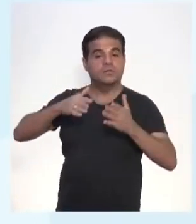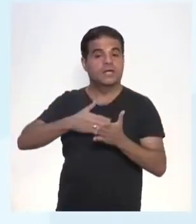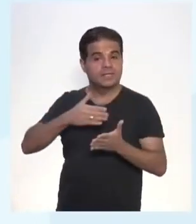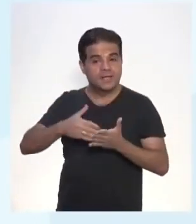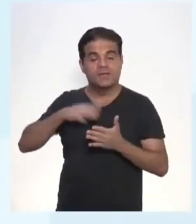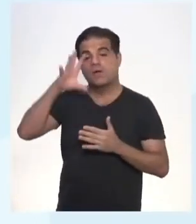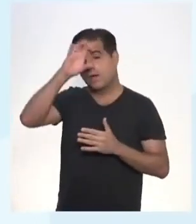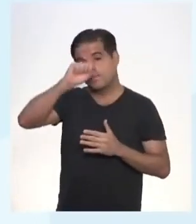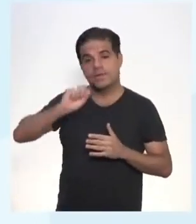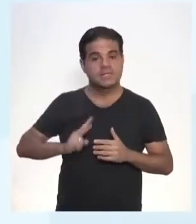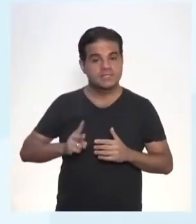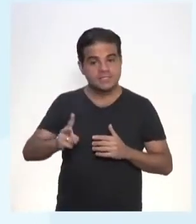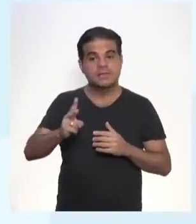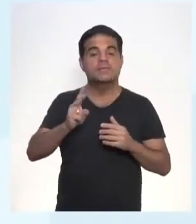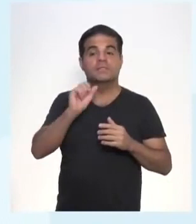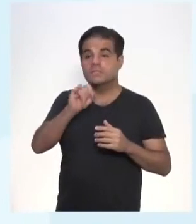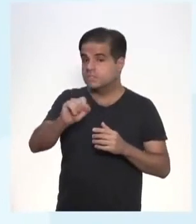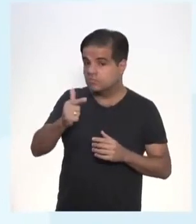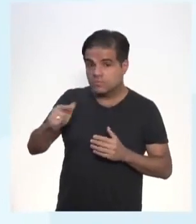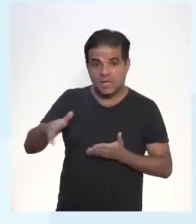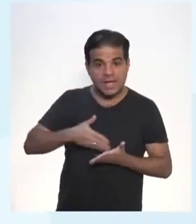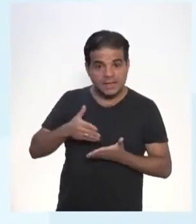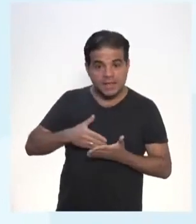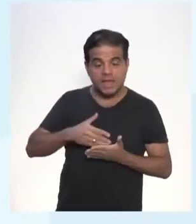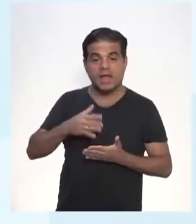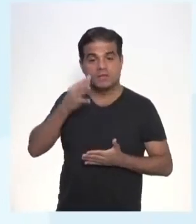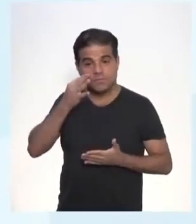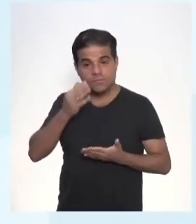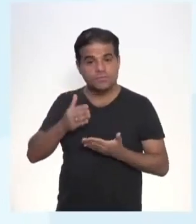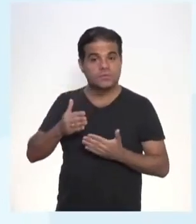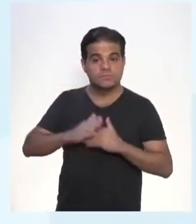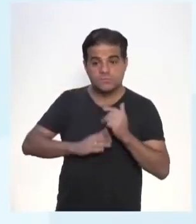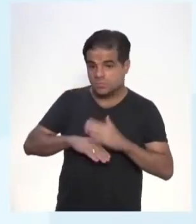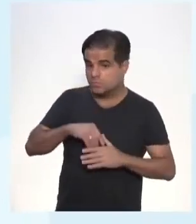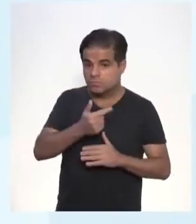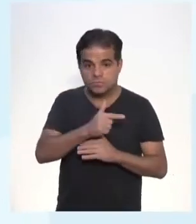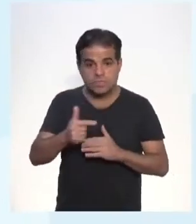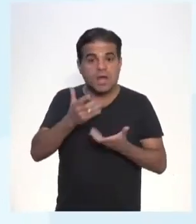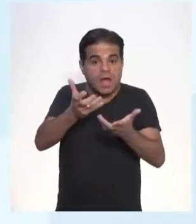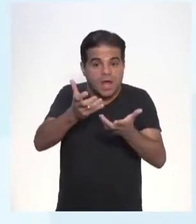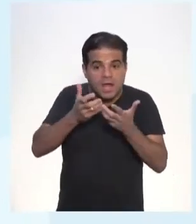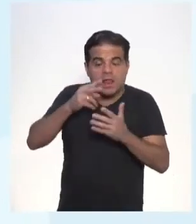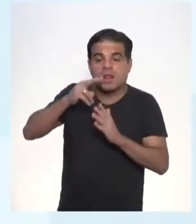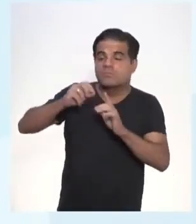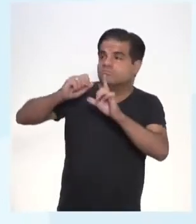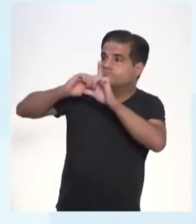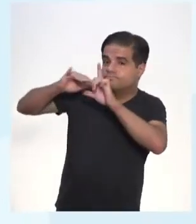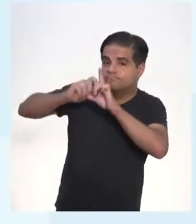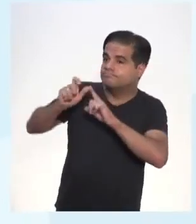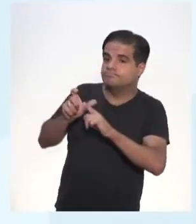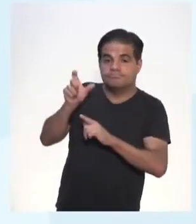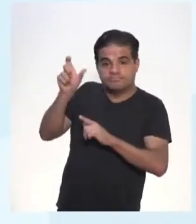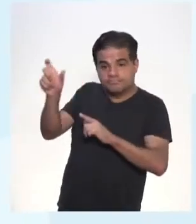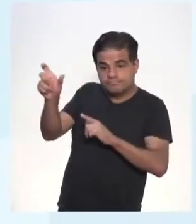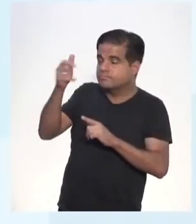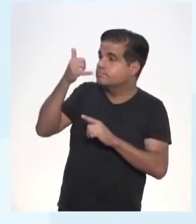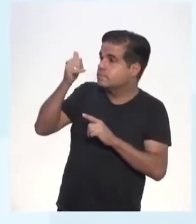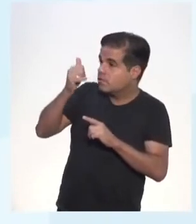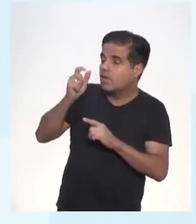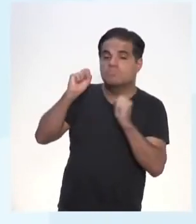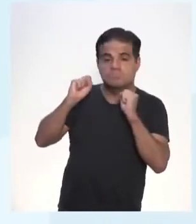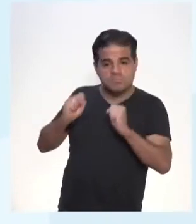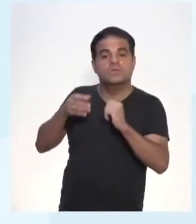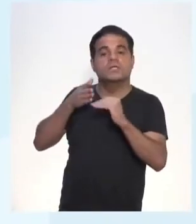caderno Aprender Sempre. Para quem não tiver com o caderno físico aí na mão, quiser ler o QR Code na tela, vocês podem ler e acessar o